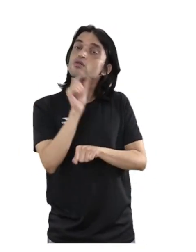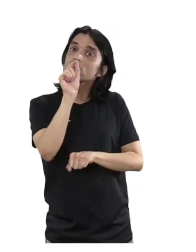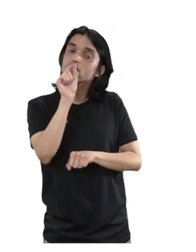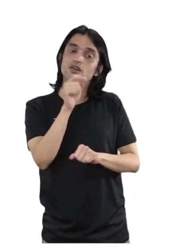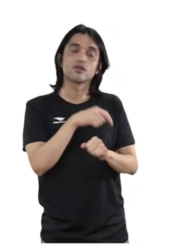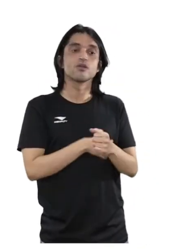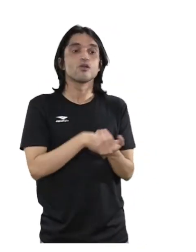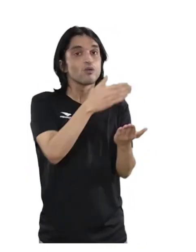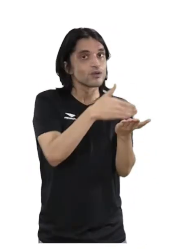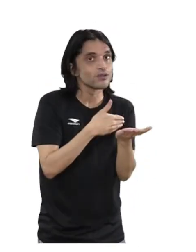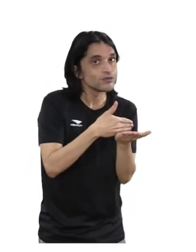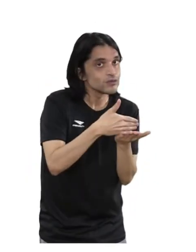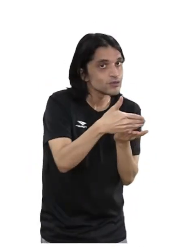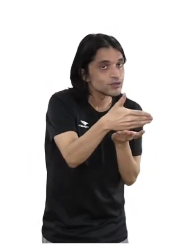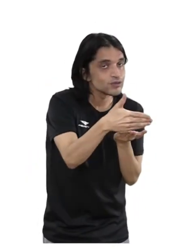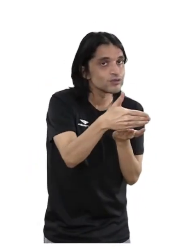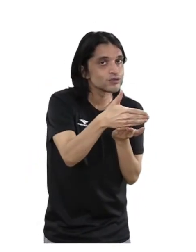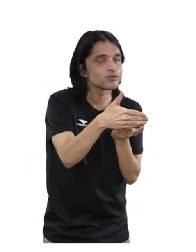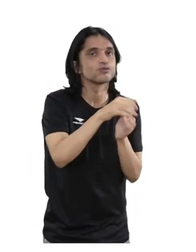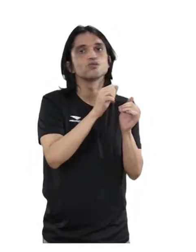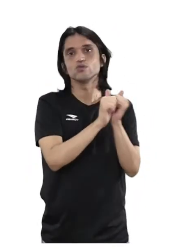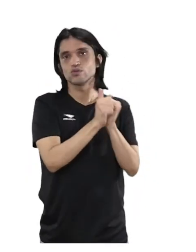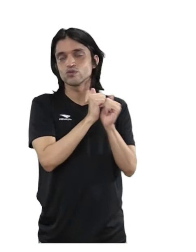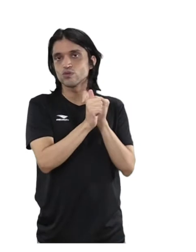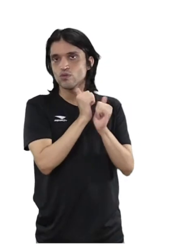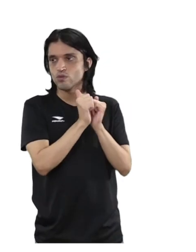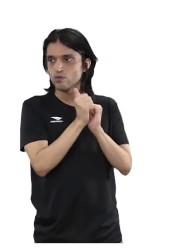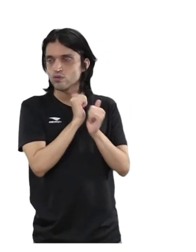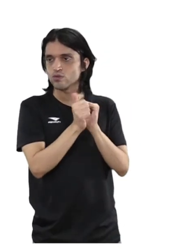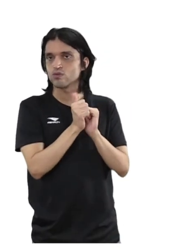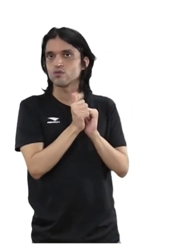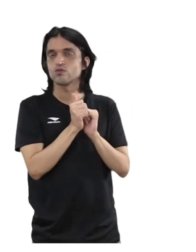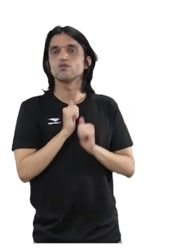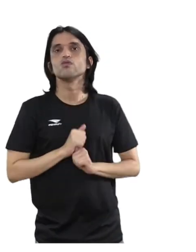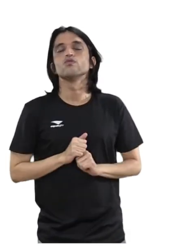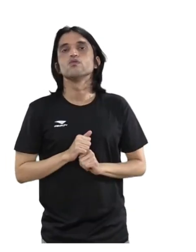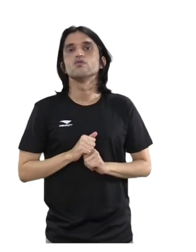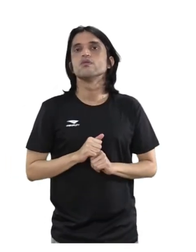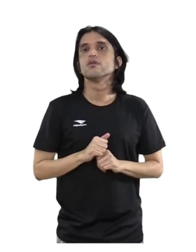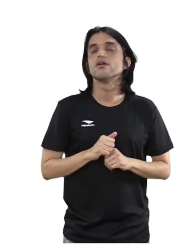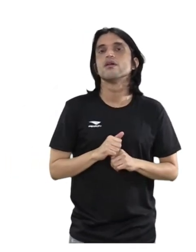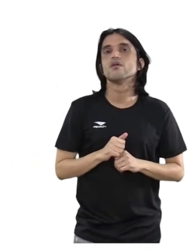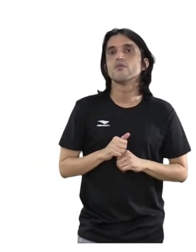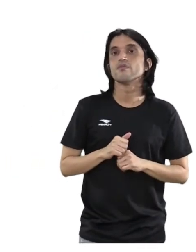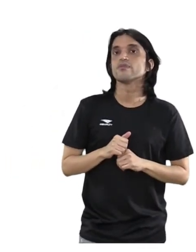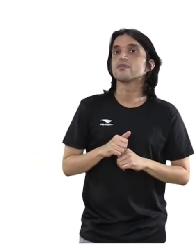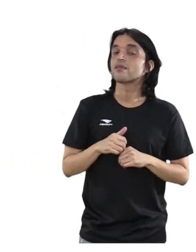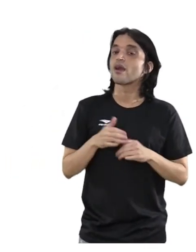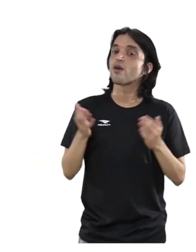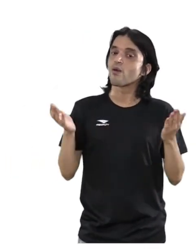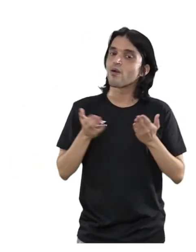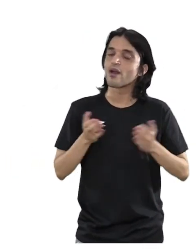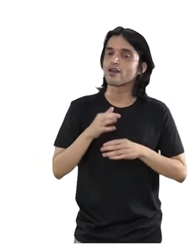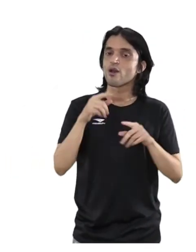objeto direto que aguarda o meu verbo transitivo direto. Vamos agora por objeto indireto. Vejam se vocês